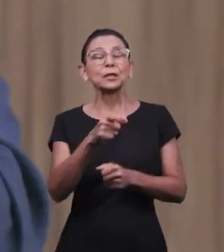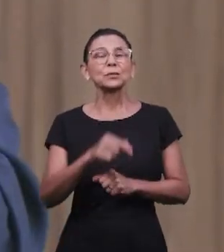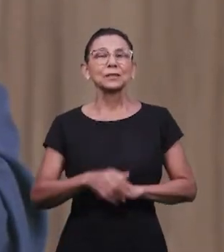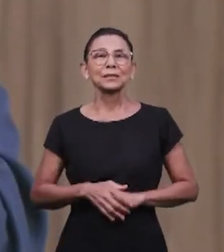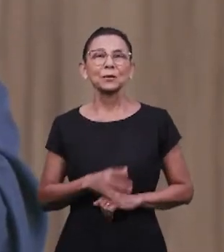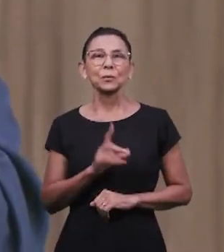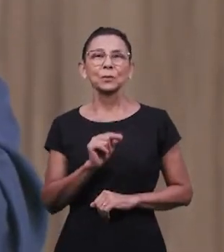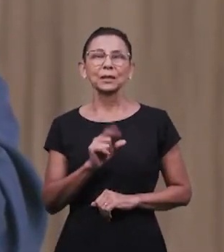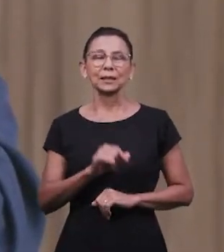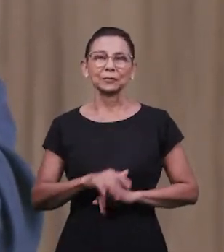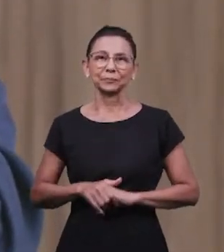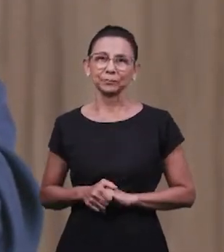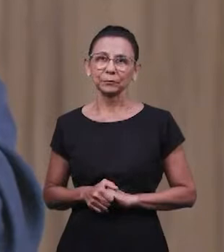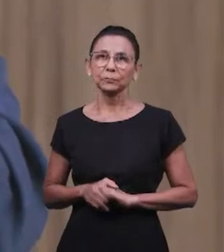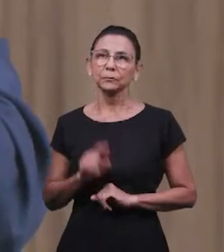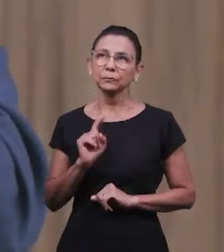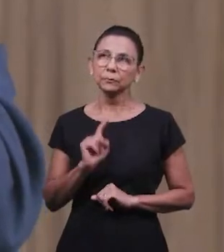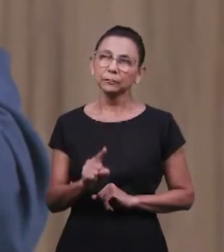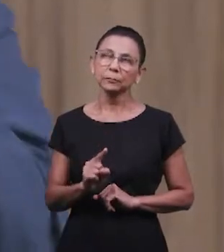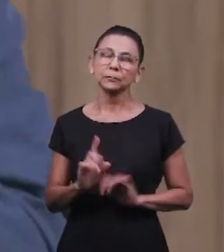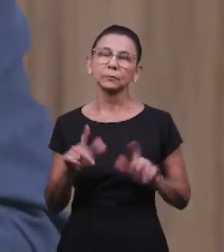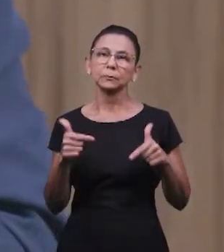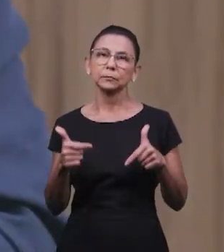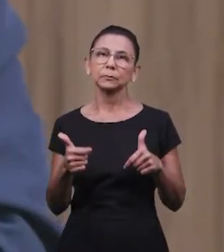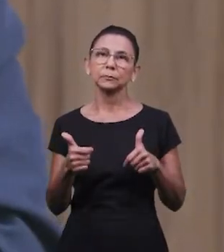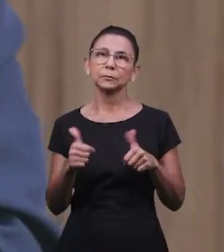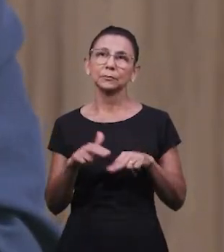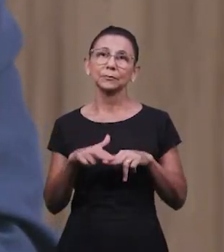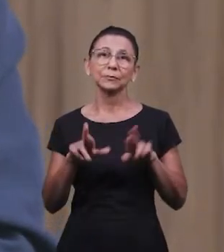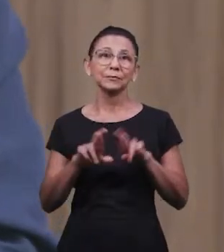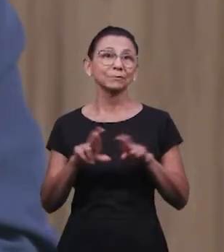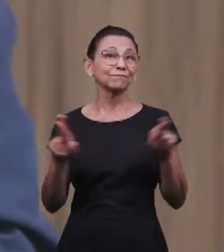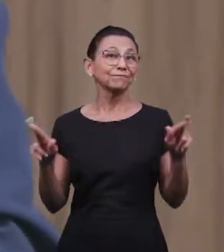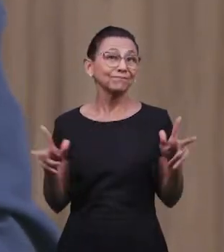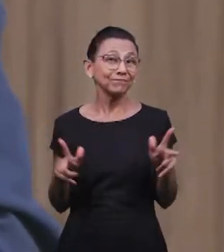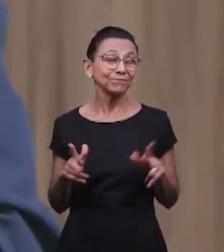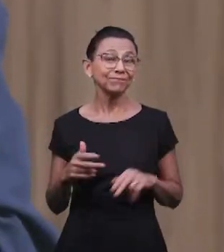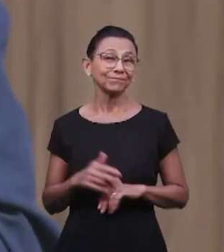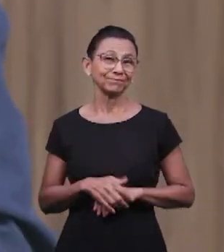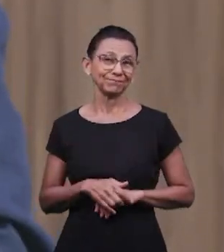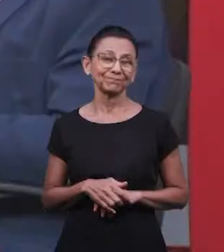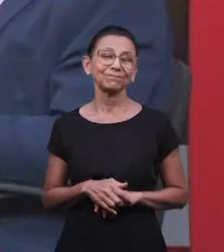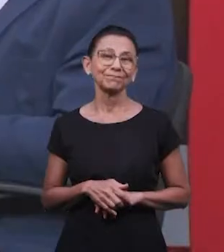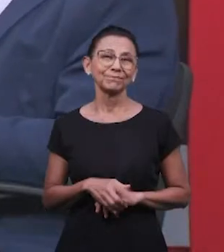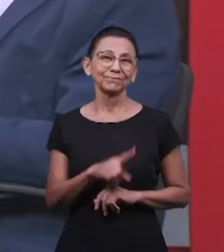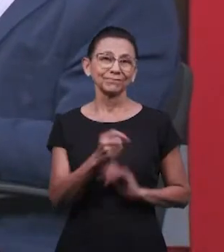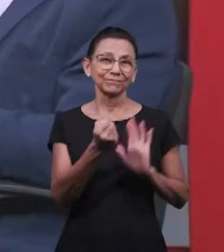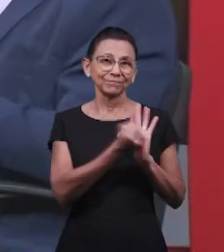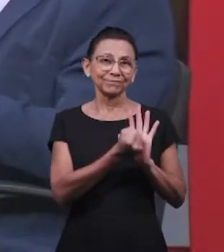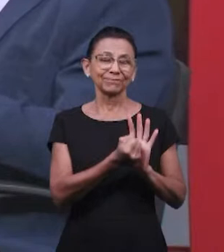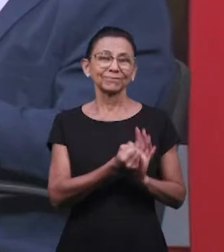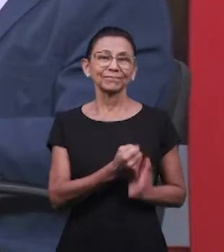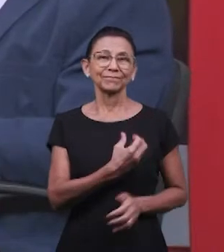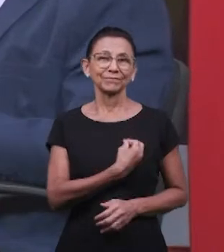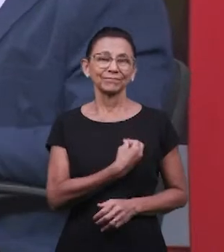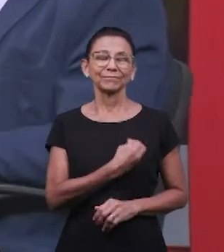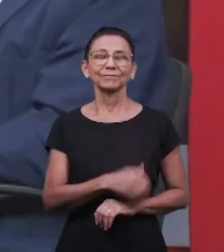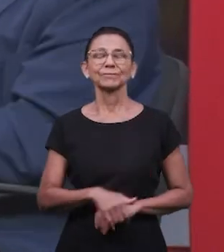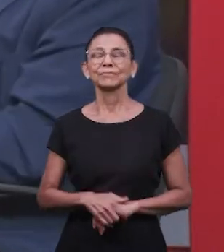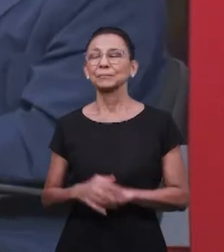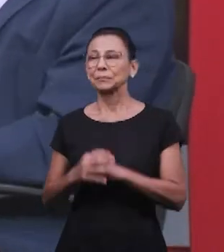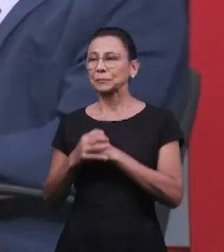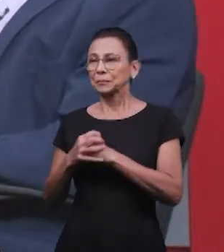vai fazer uma coisa que vai ser diferente de todo mundo. Isso vai marcar a vida dele. A minha palavra final. Amém. Desculpa aí.